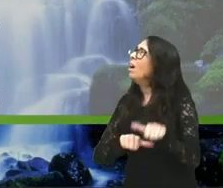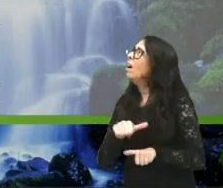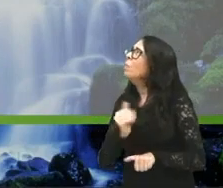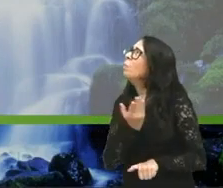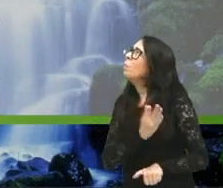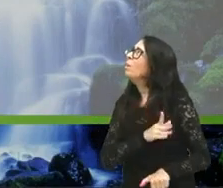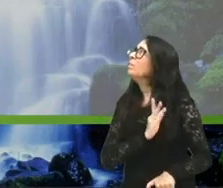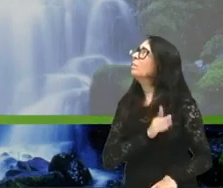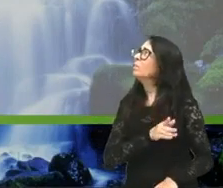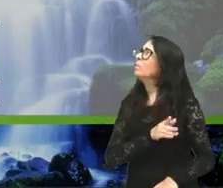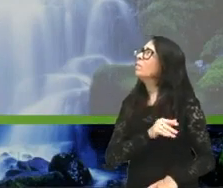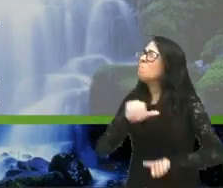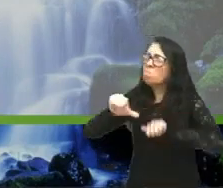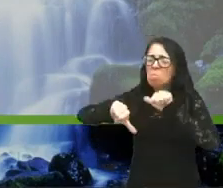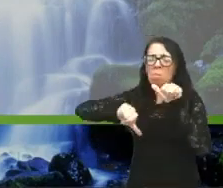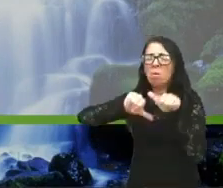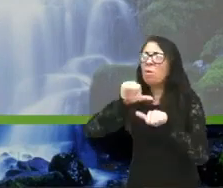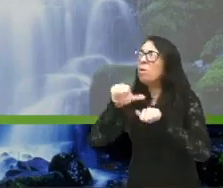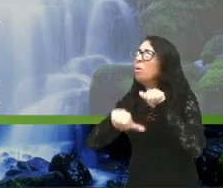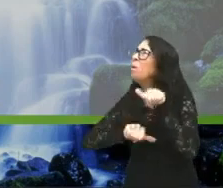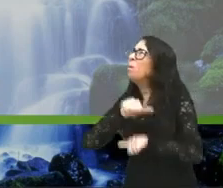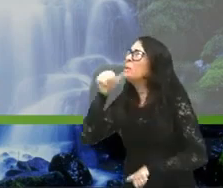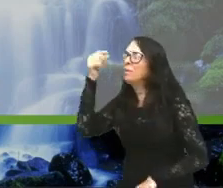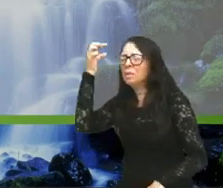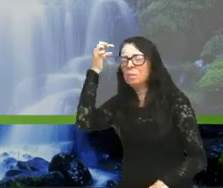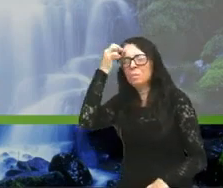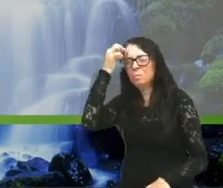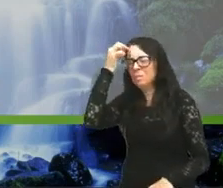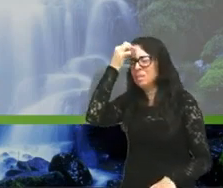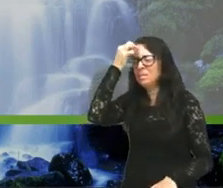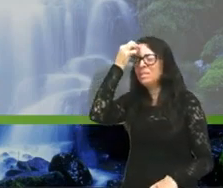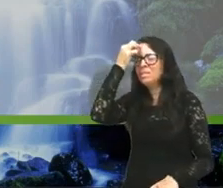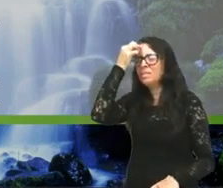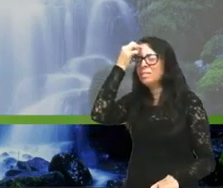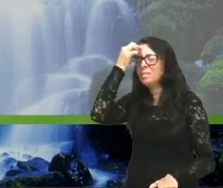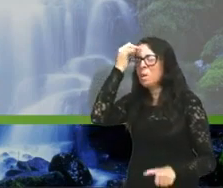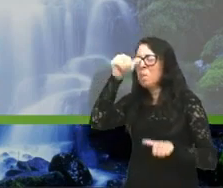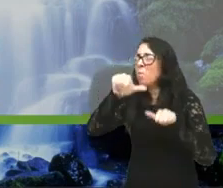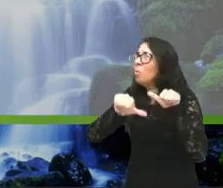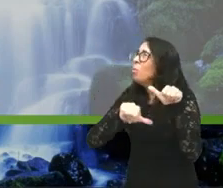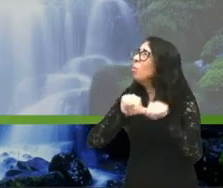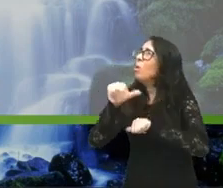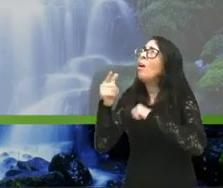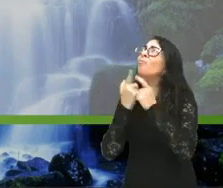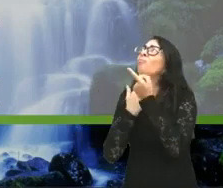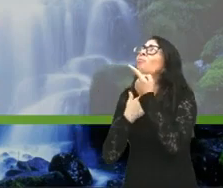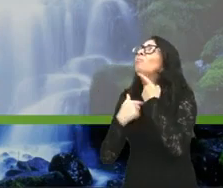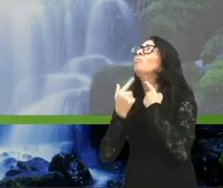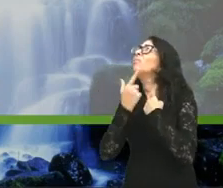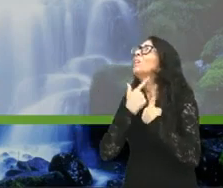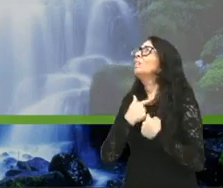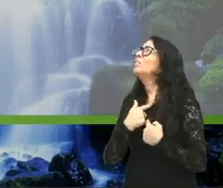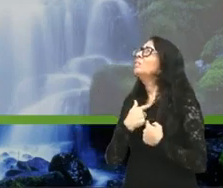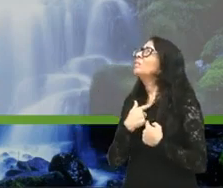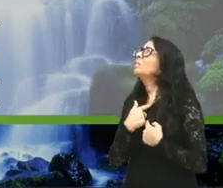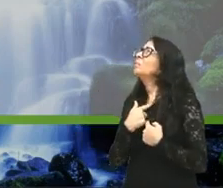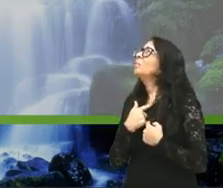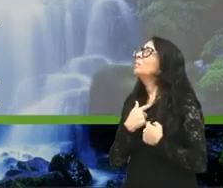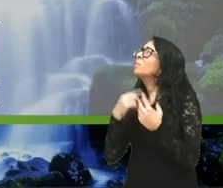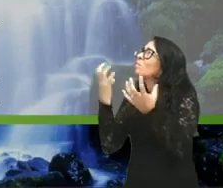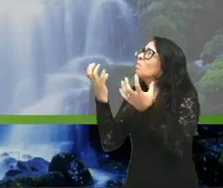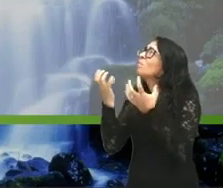Não ore pedindo para Deus coisas. Ore para que Deus mude o seu